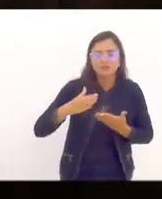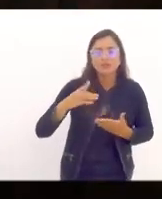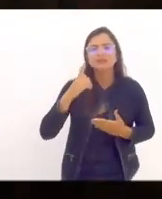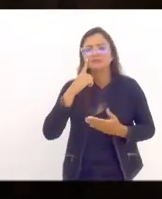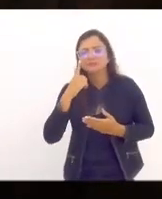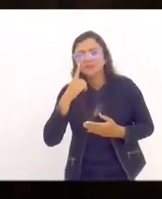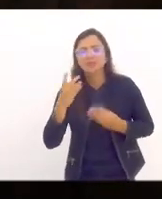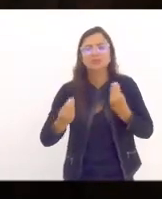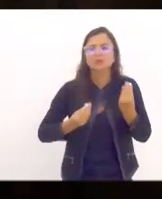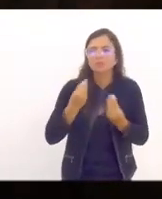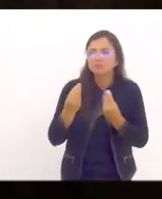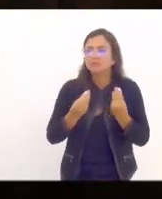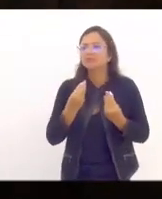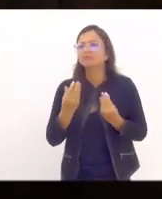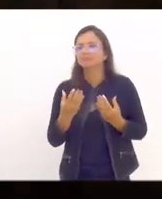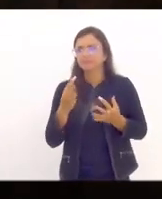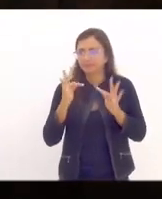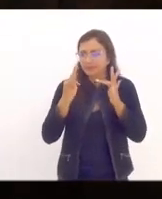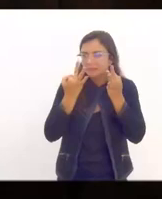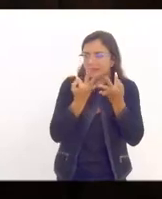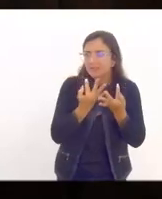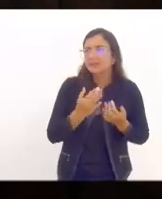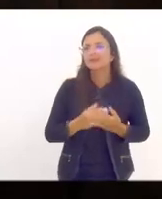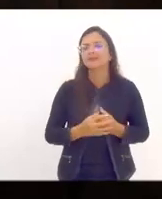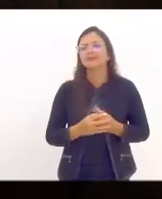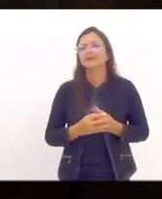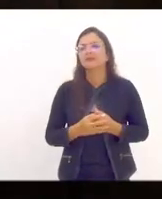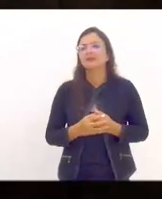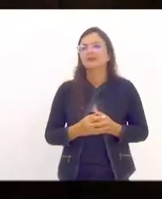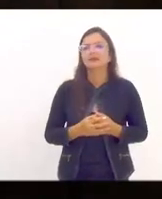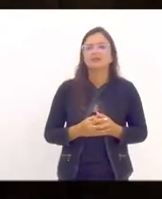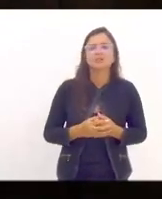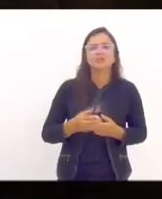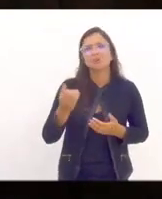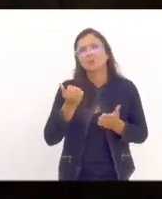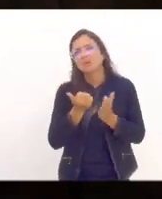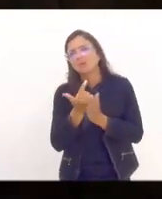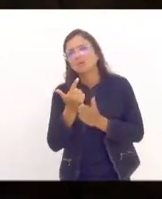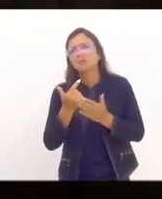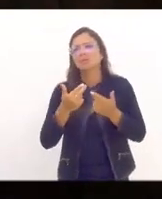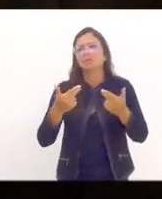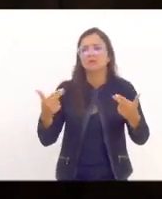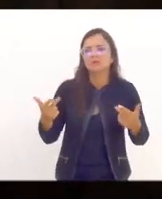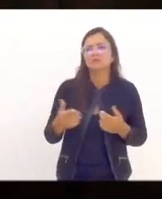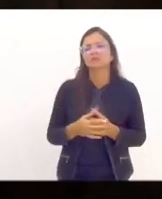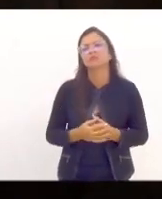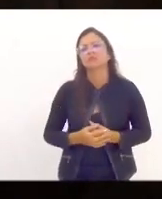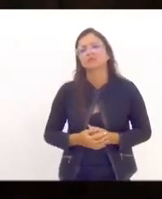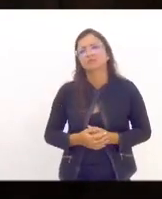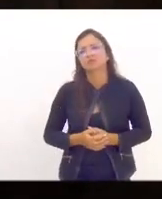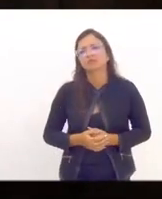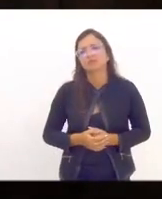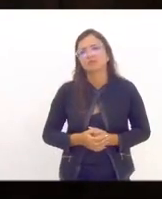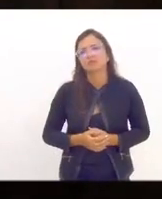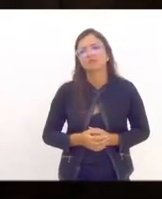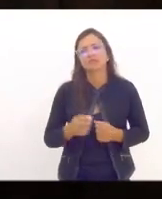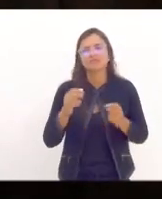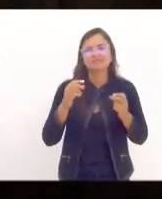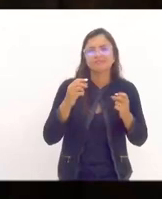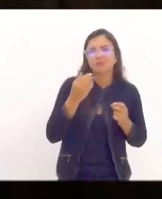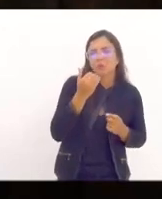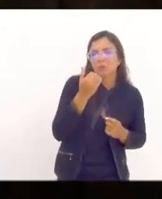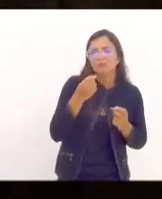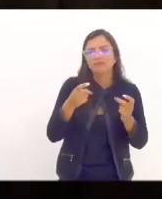famílias comprar alforrias alimentares seus e as suas a partir da venda do alimento